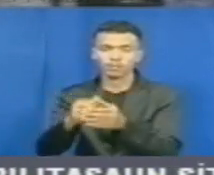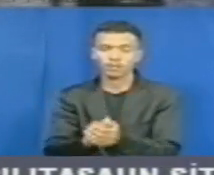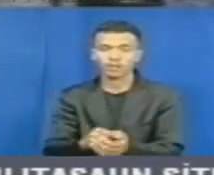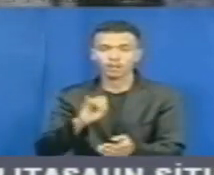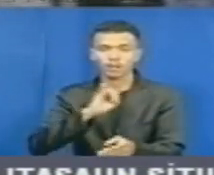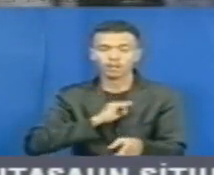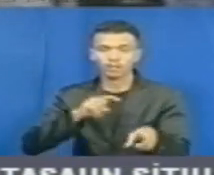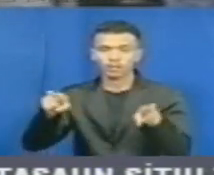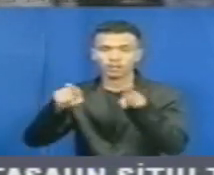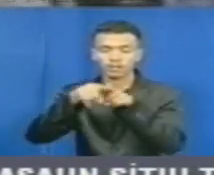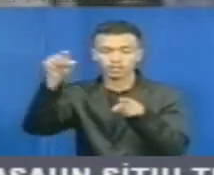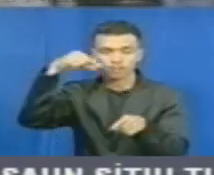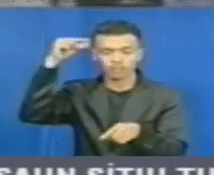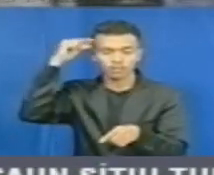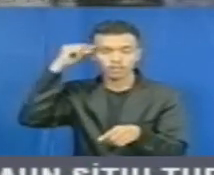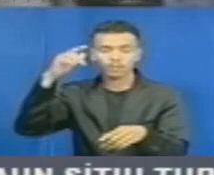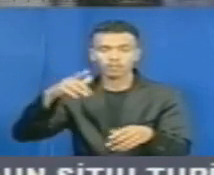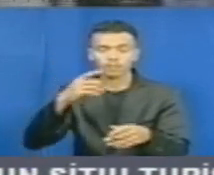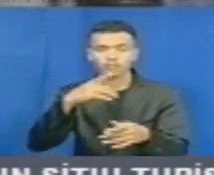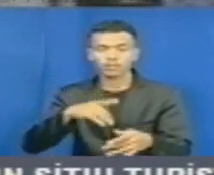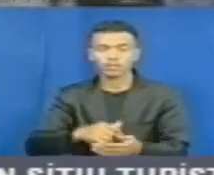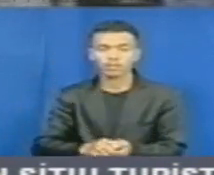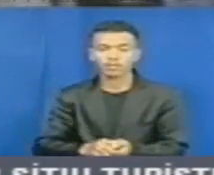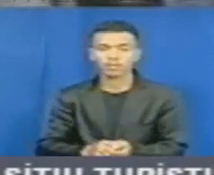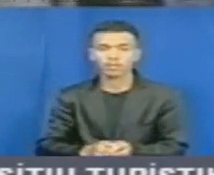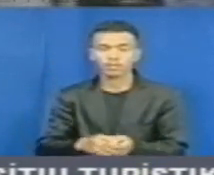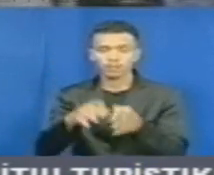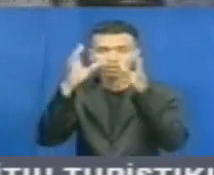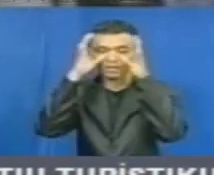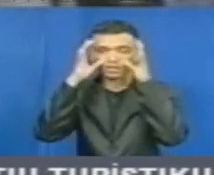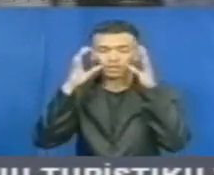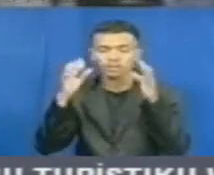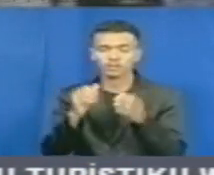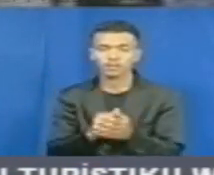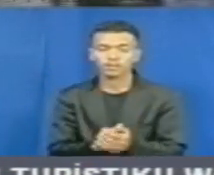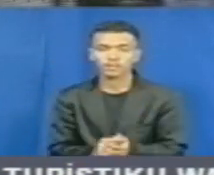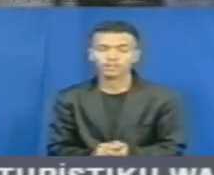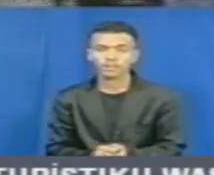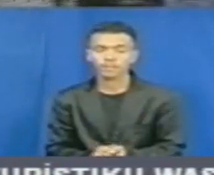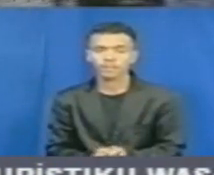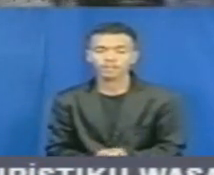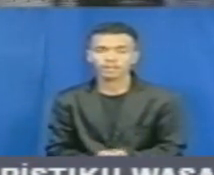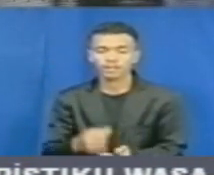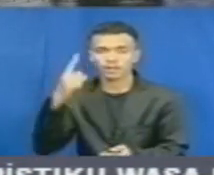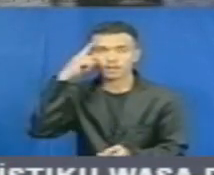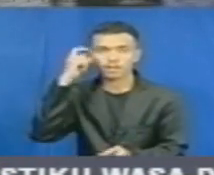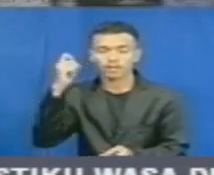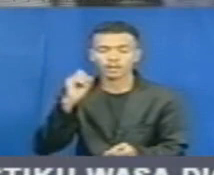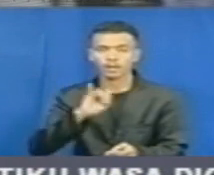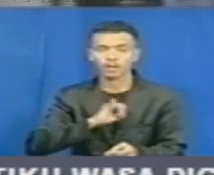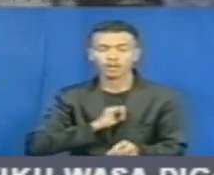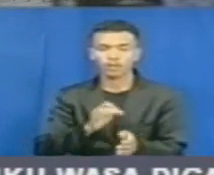haunudar gobernu irne haularan susar tamba ita halu koleon komunidari sir durante kalan lima hena tamba nema kau